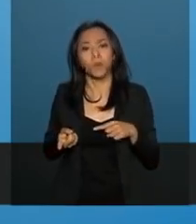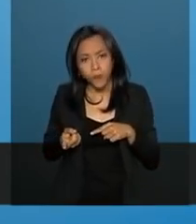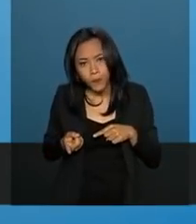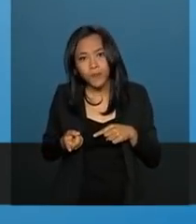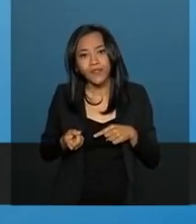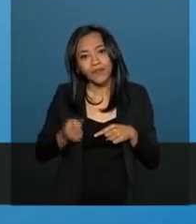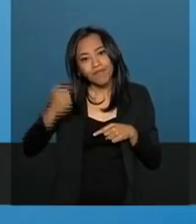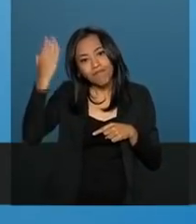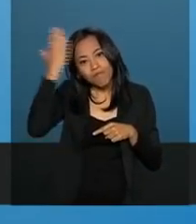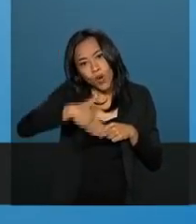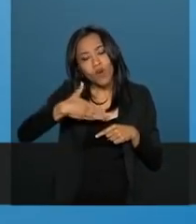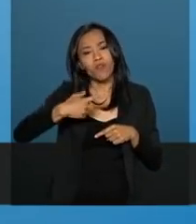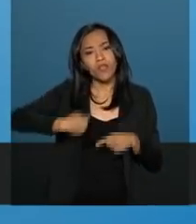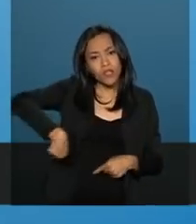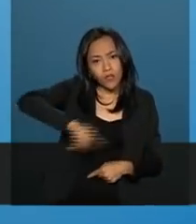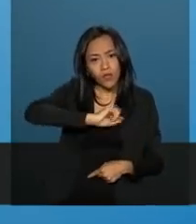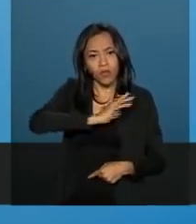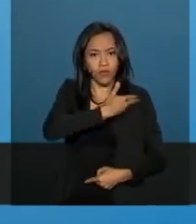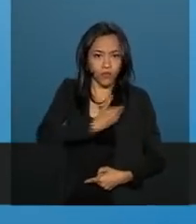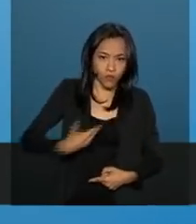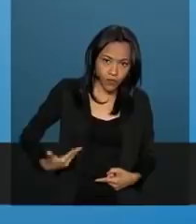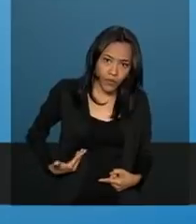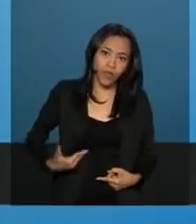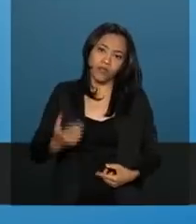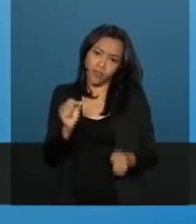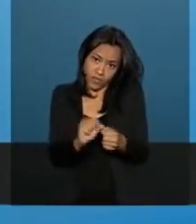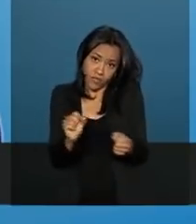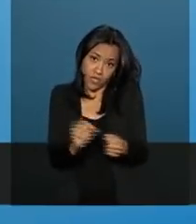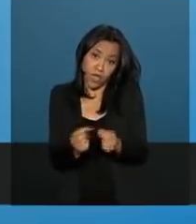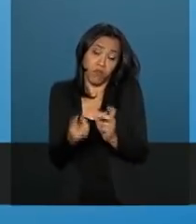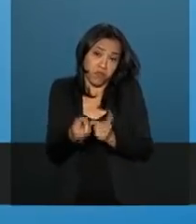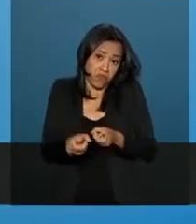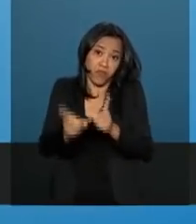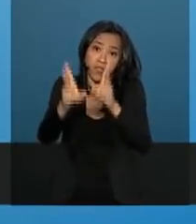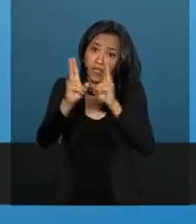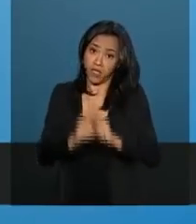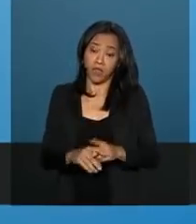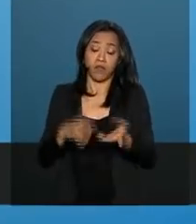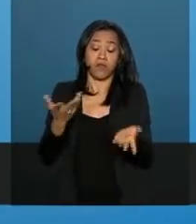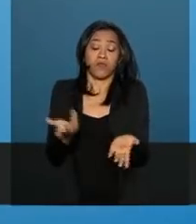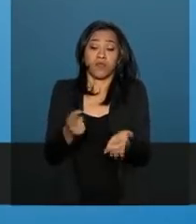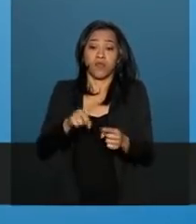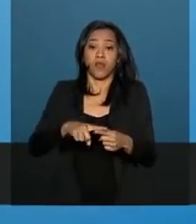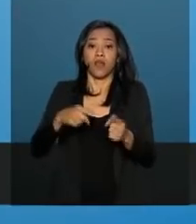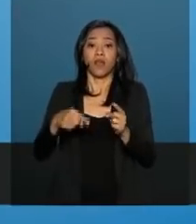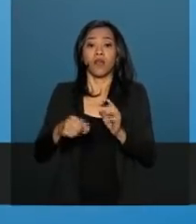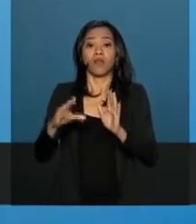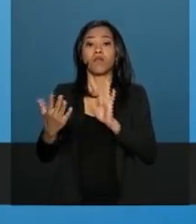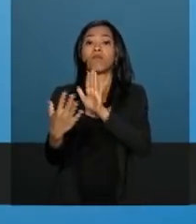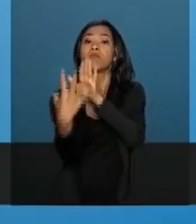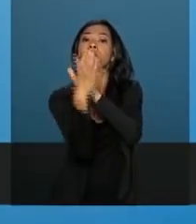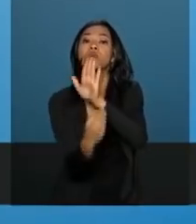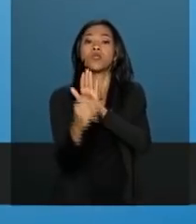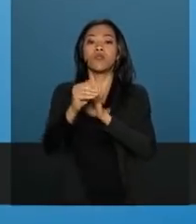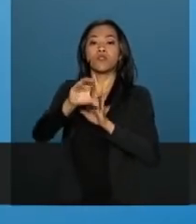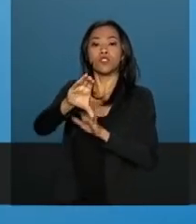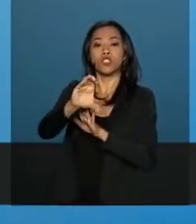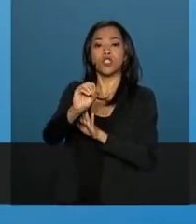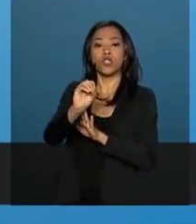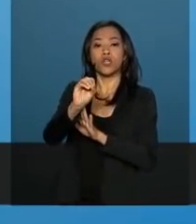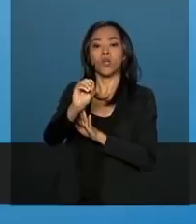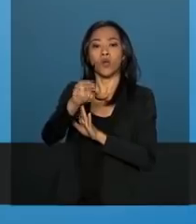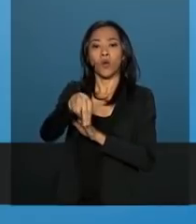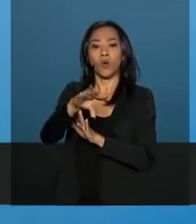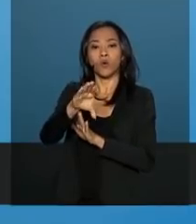que fazíamos, especialmente com as concessões, privatizações, ao fundamento também de que o poder